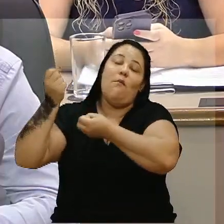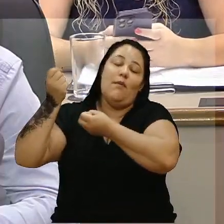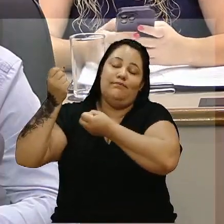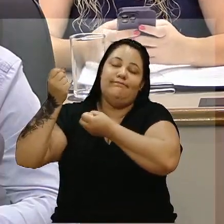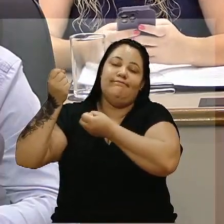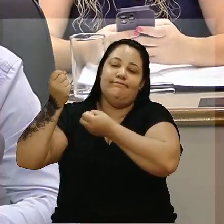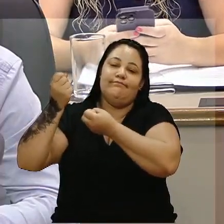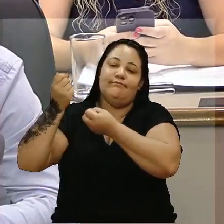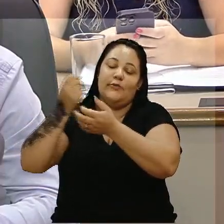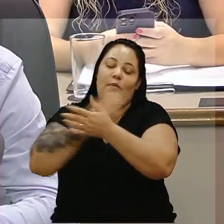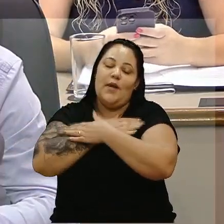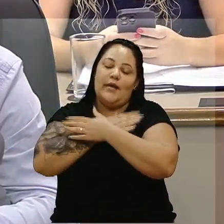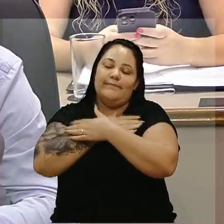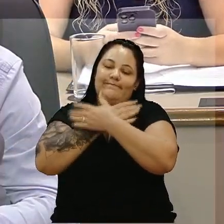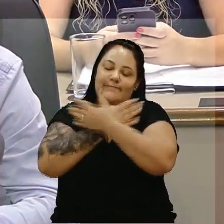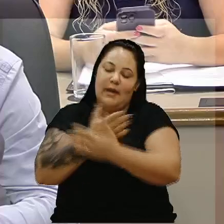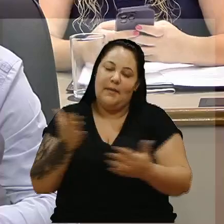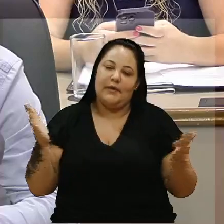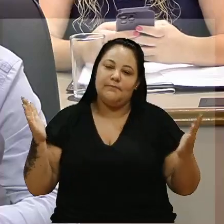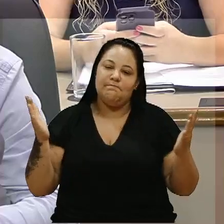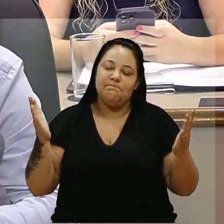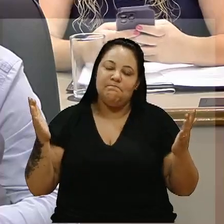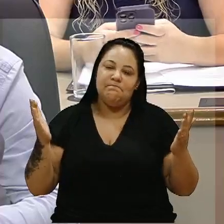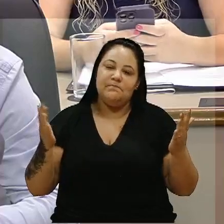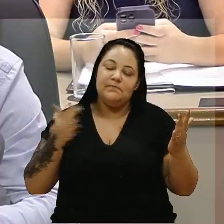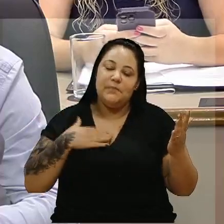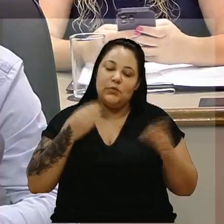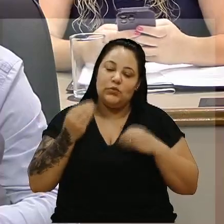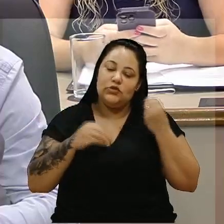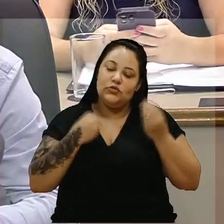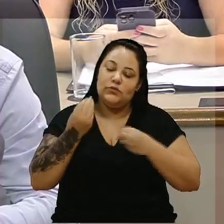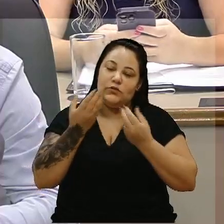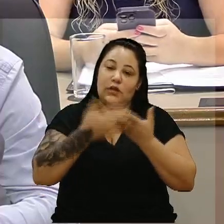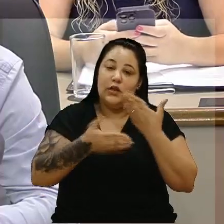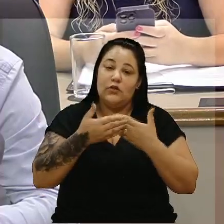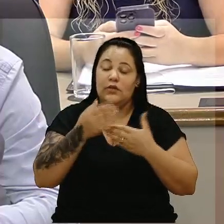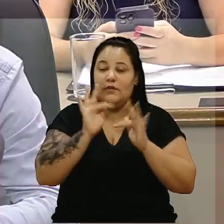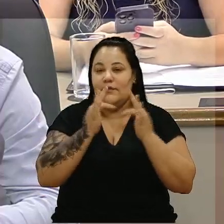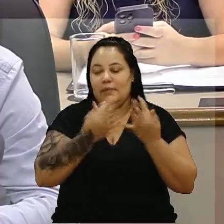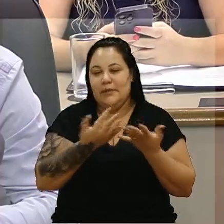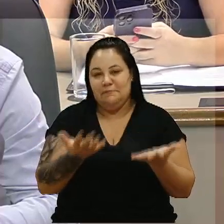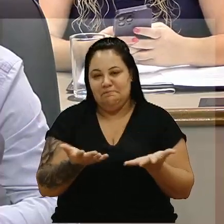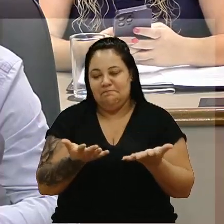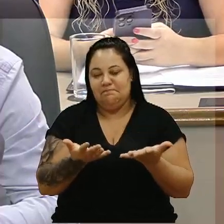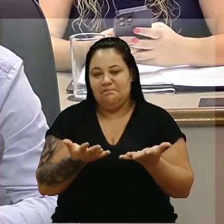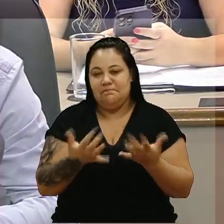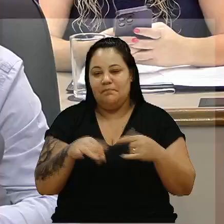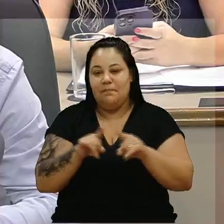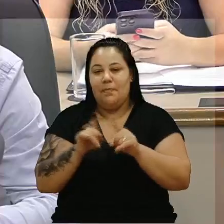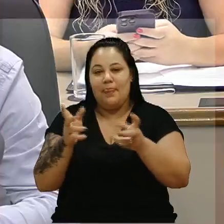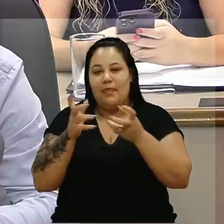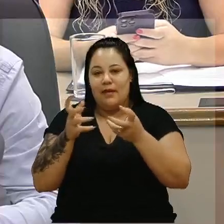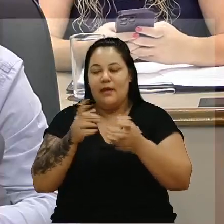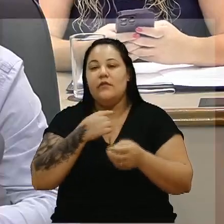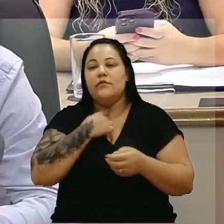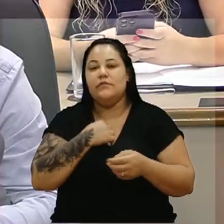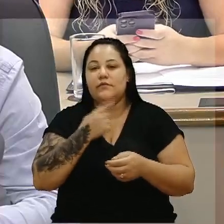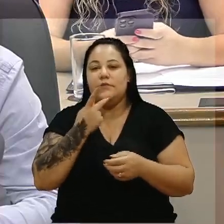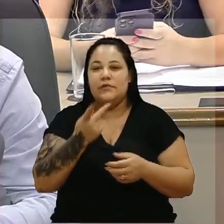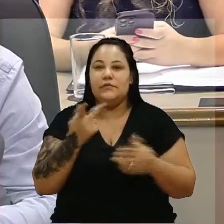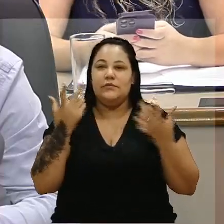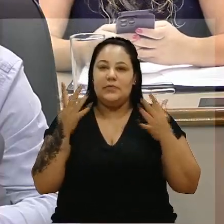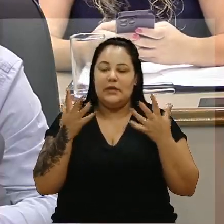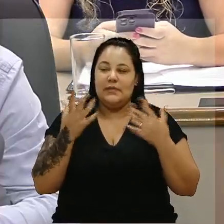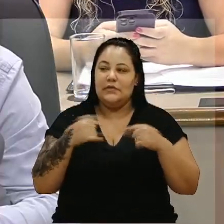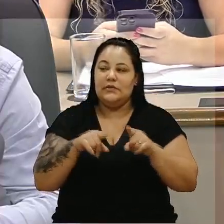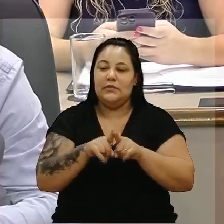abertos, né, e meus sentimentos, então, a toda a família. E também quero desejar um voto de congratulações